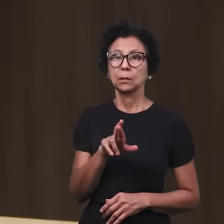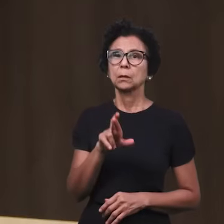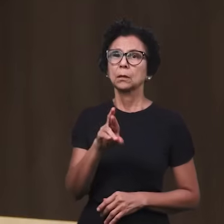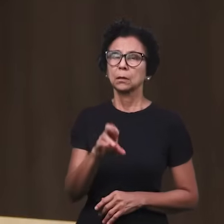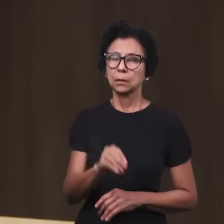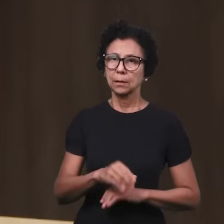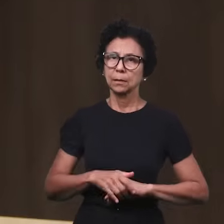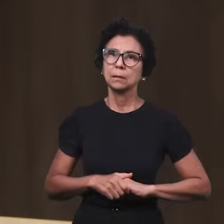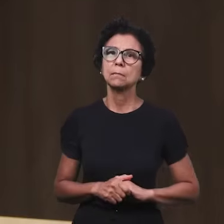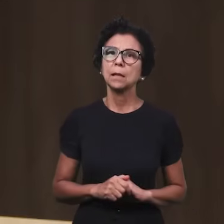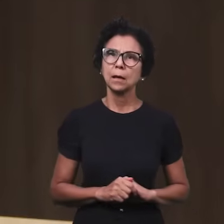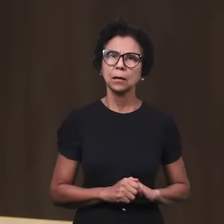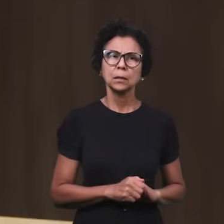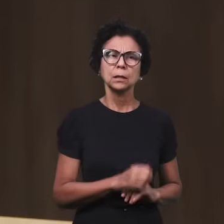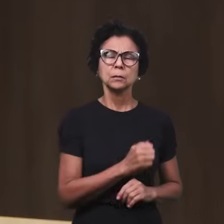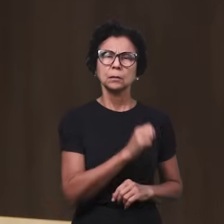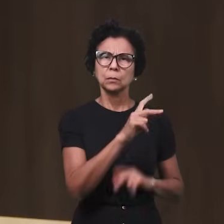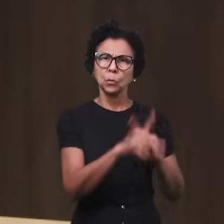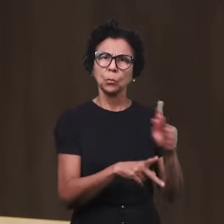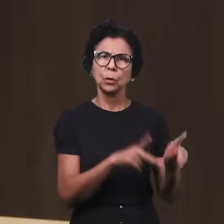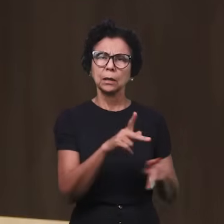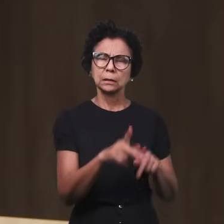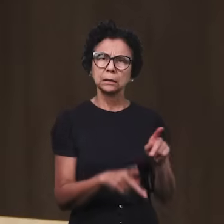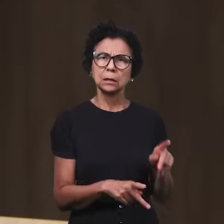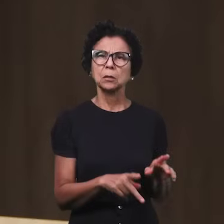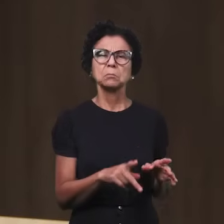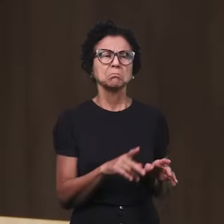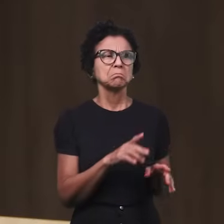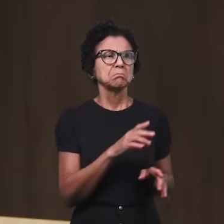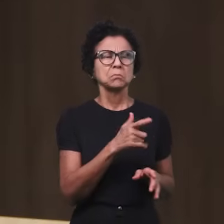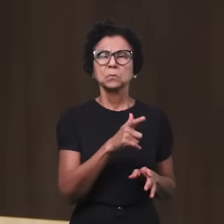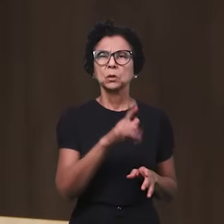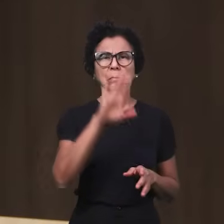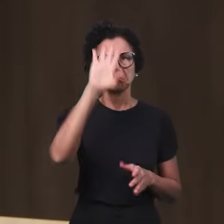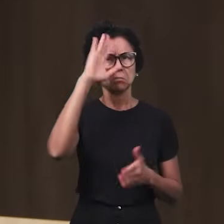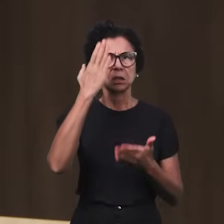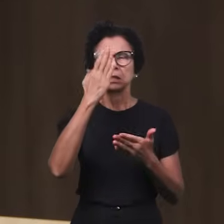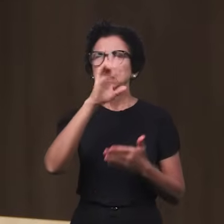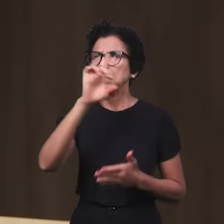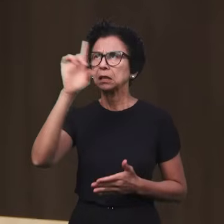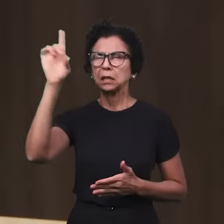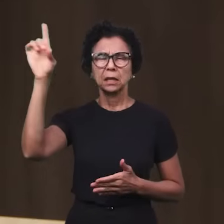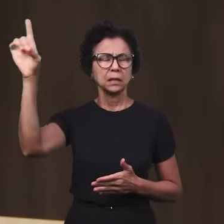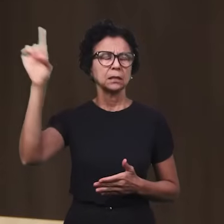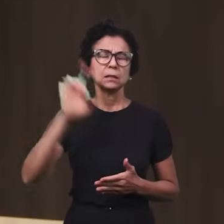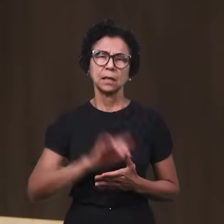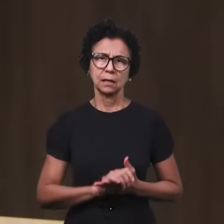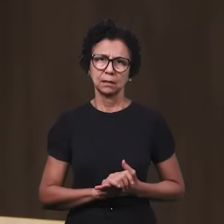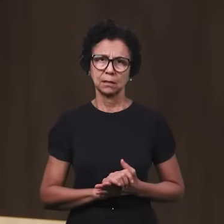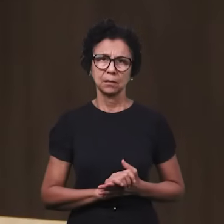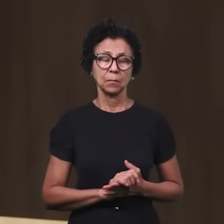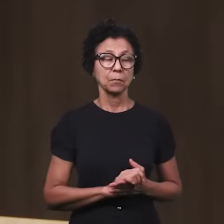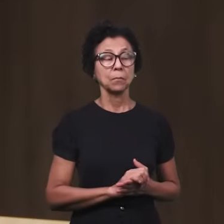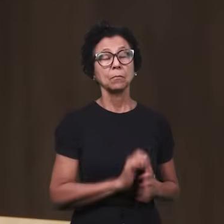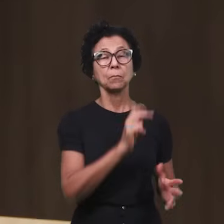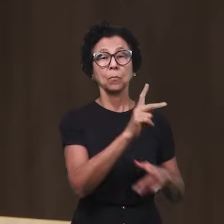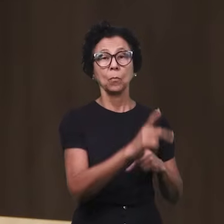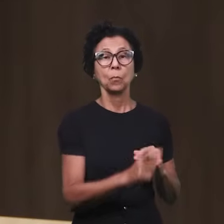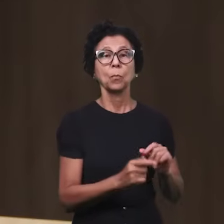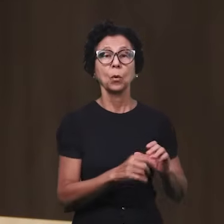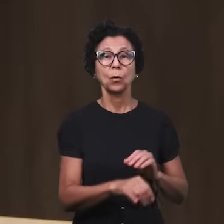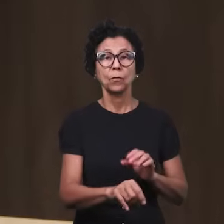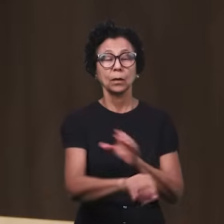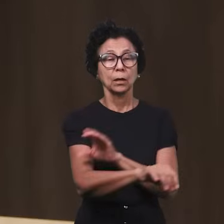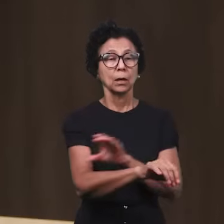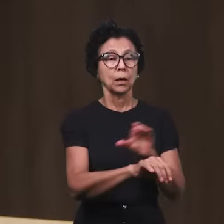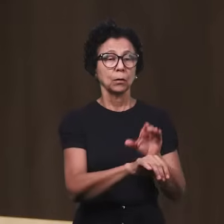era manifesta nos hábitos de vida da população, uma cultura que evidenciava o valor na aparência